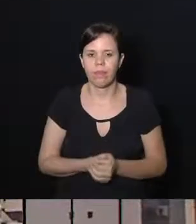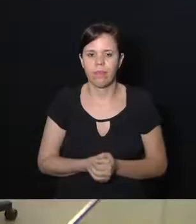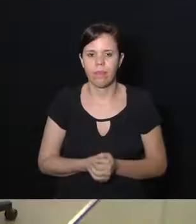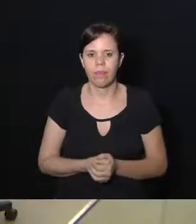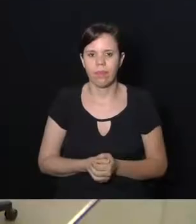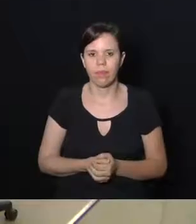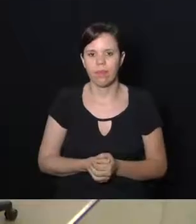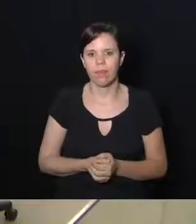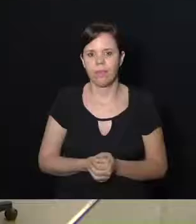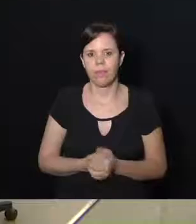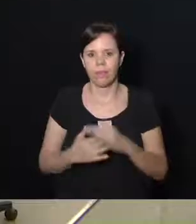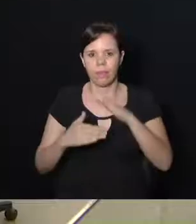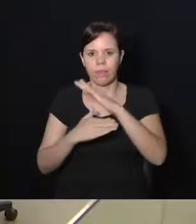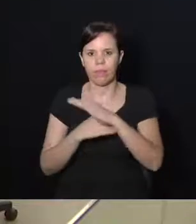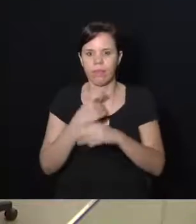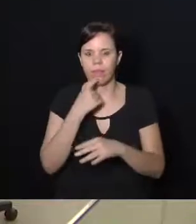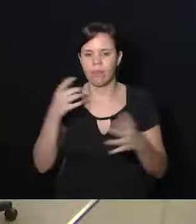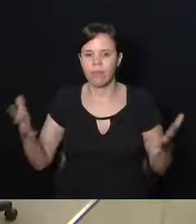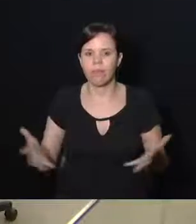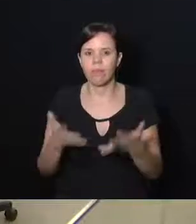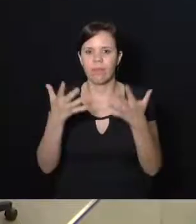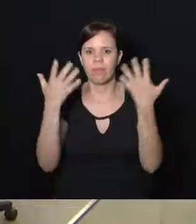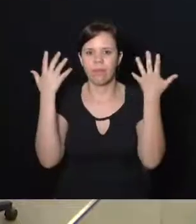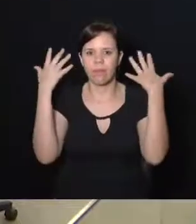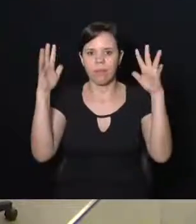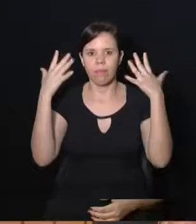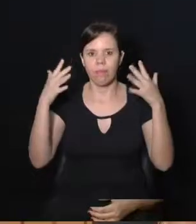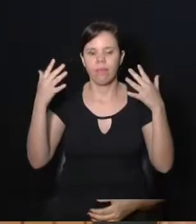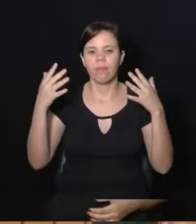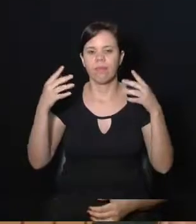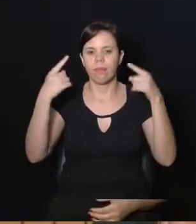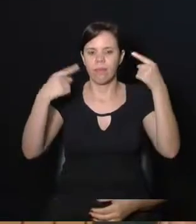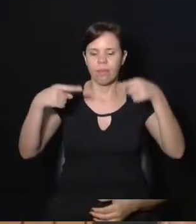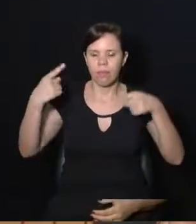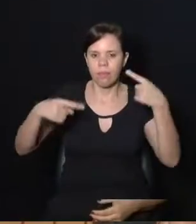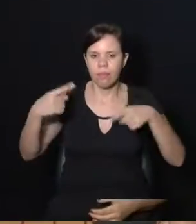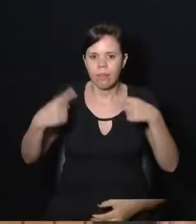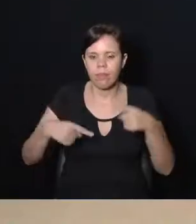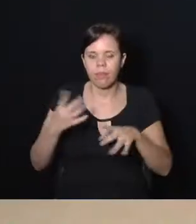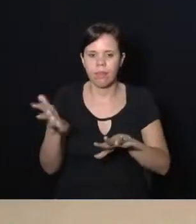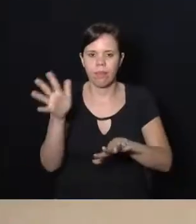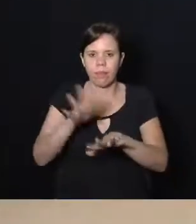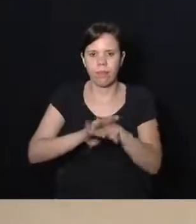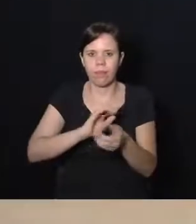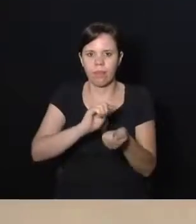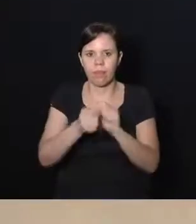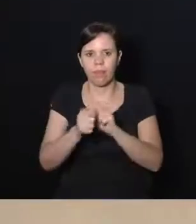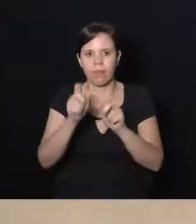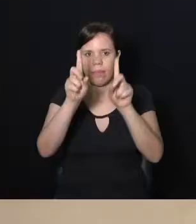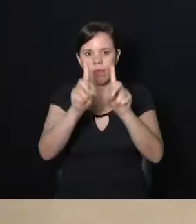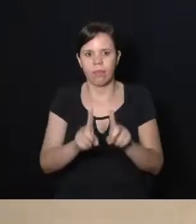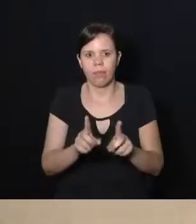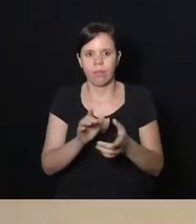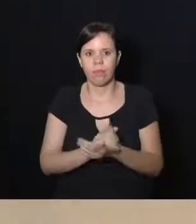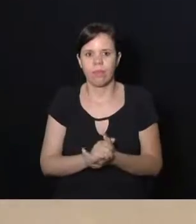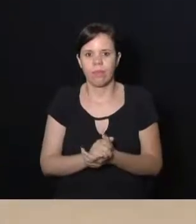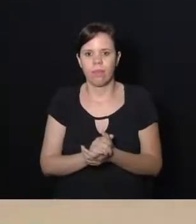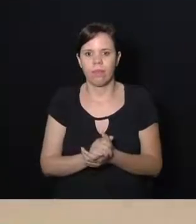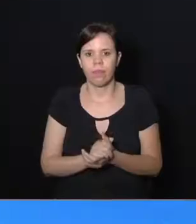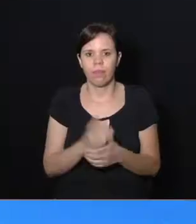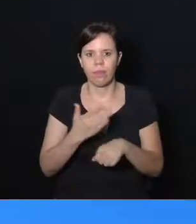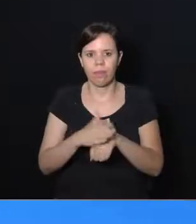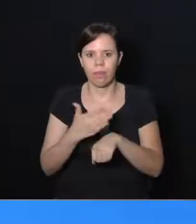hoje. Câmara de Campinas promove evento para debater inclusão e reabilitação de pessoas com deficiência na